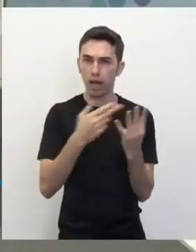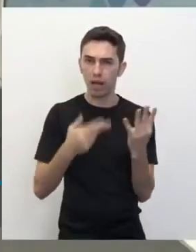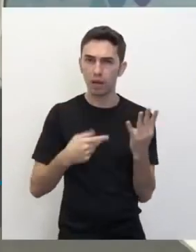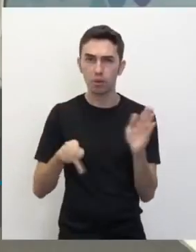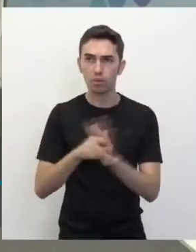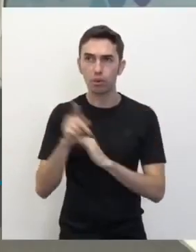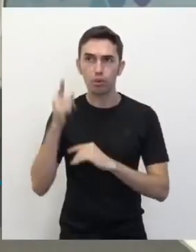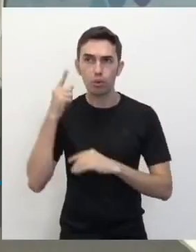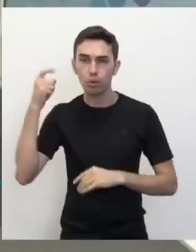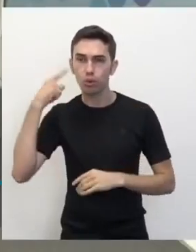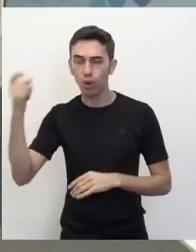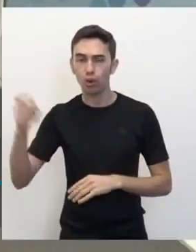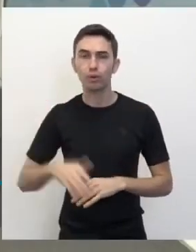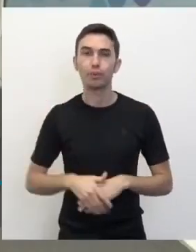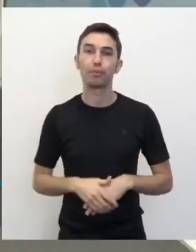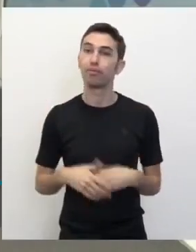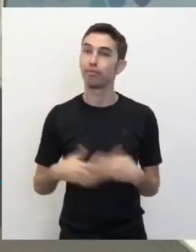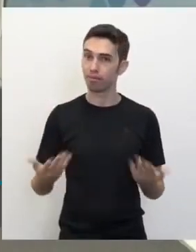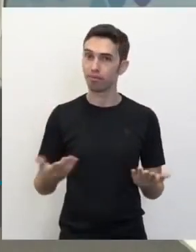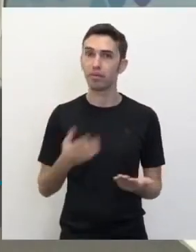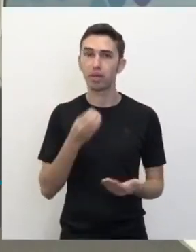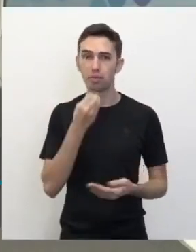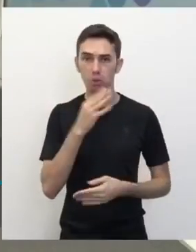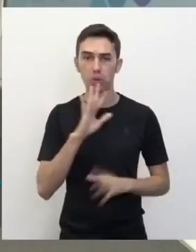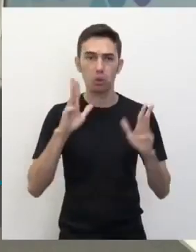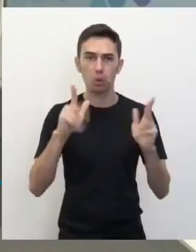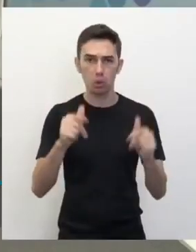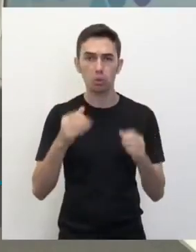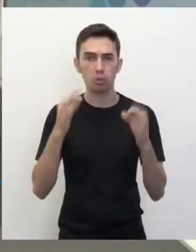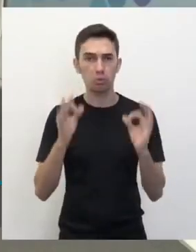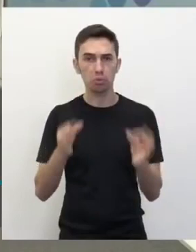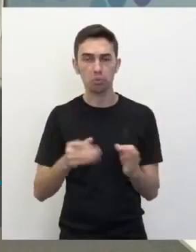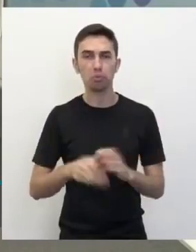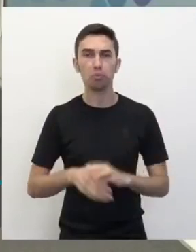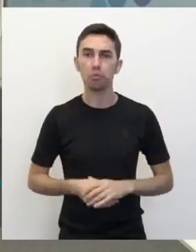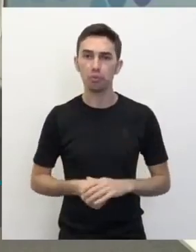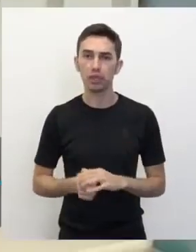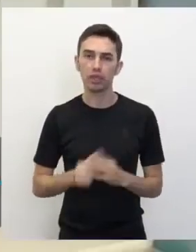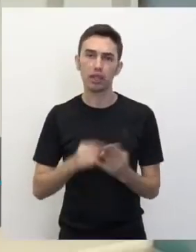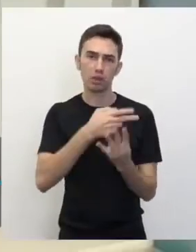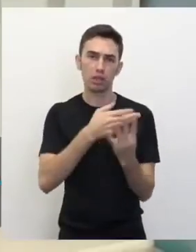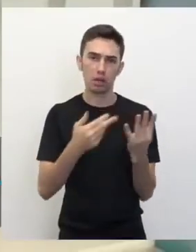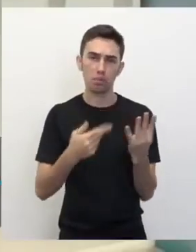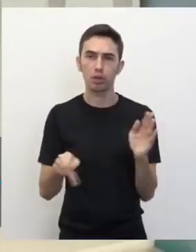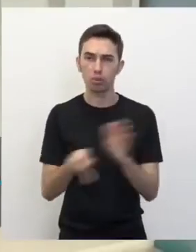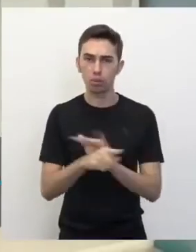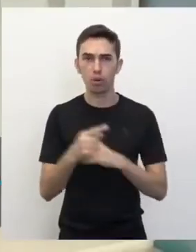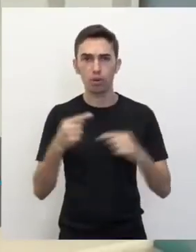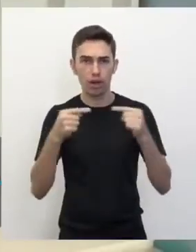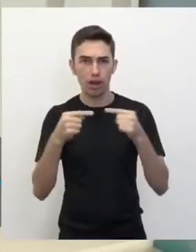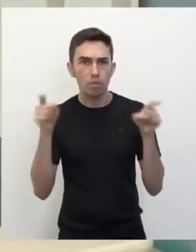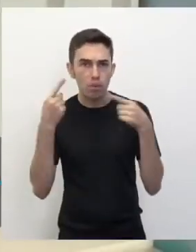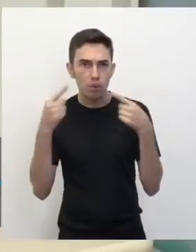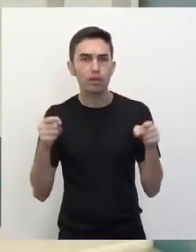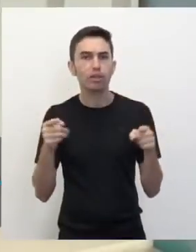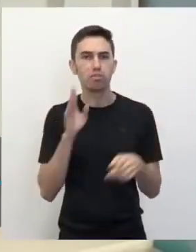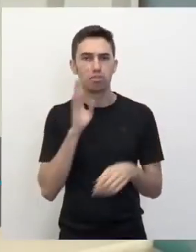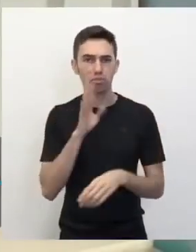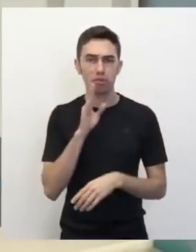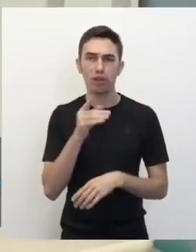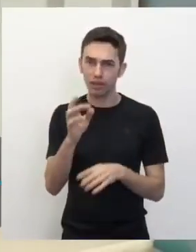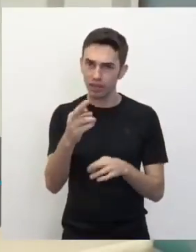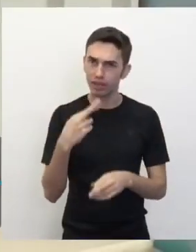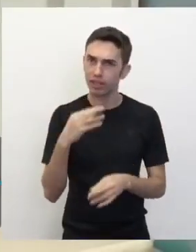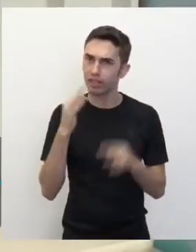Legal, professor. Turma, todo mundo tá certo. Os elementos constitutivos da música vocês lembraram, fiquei muito